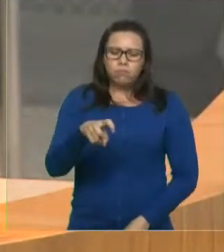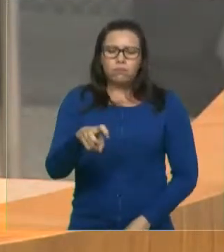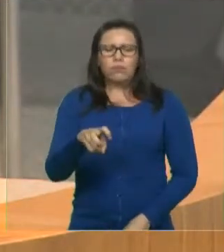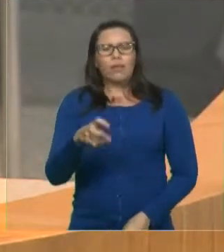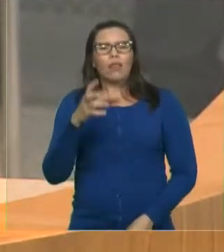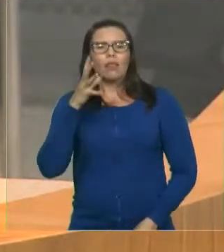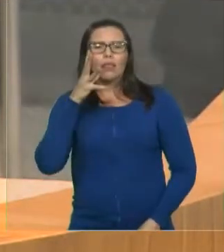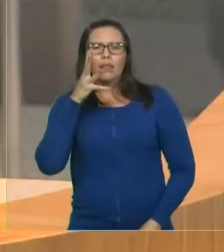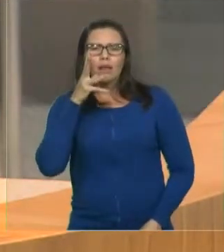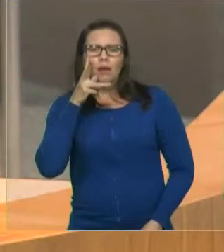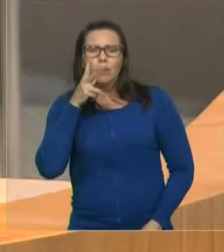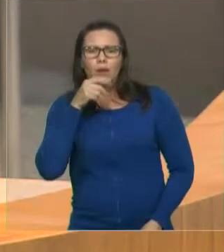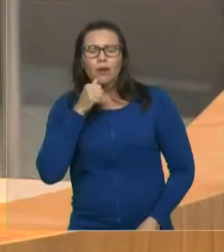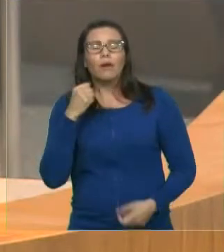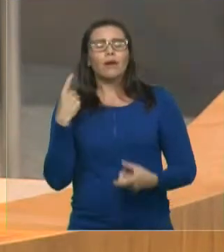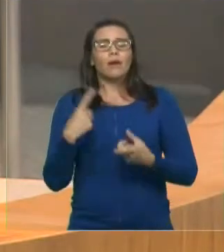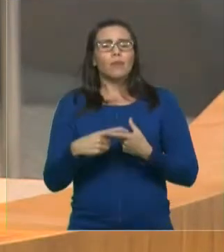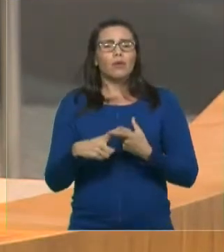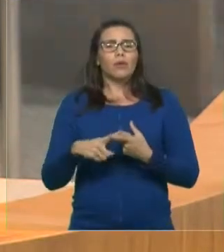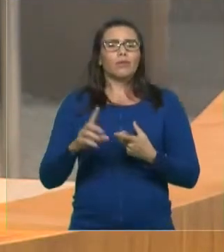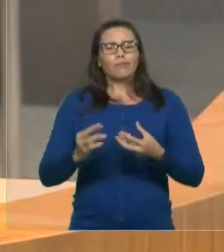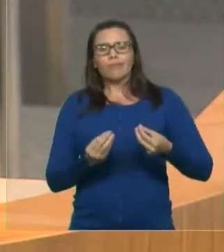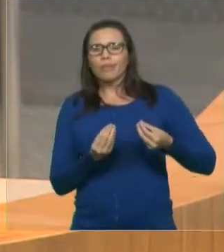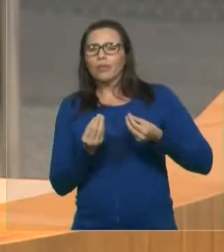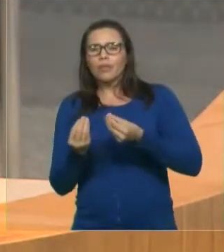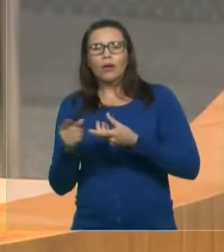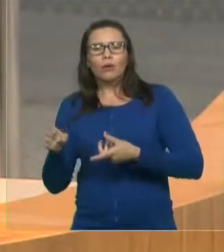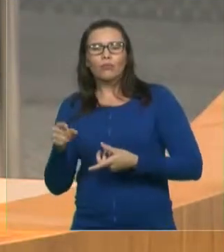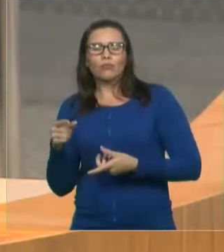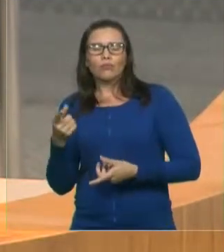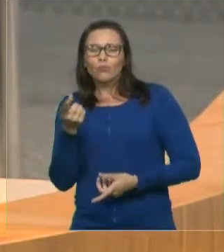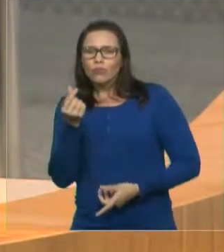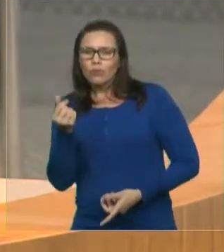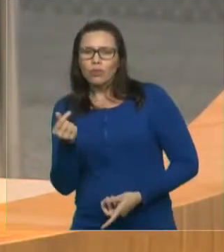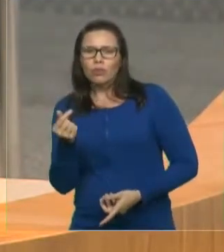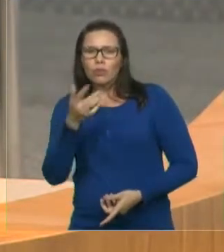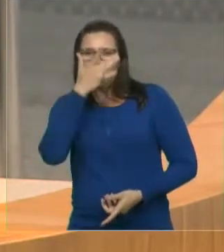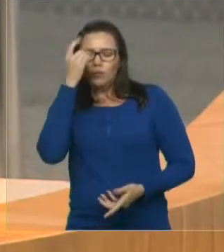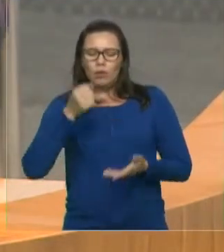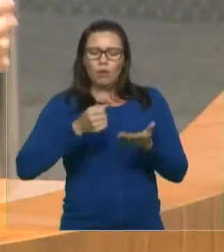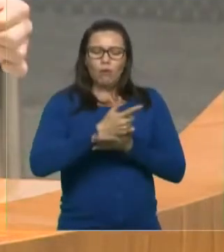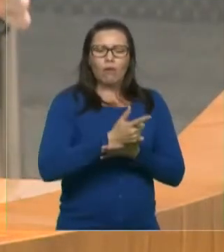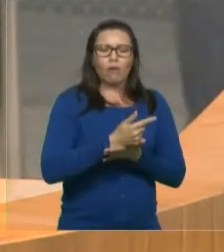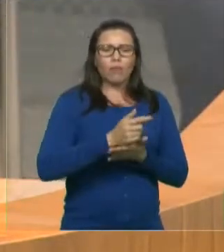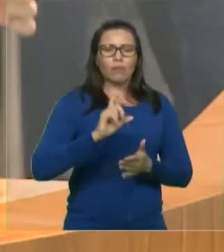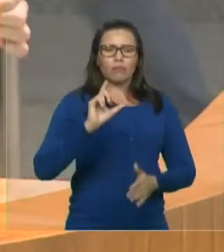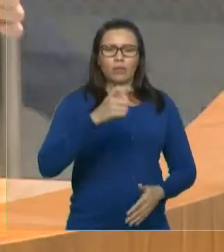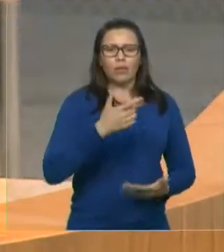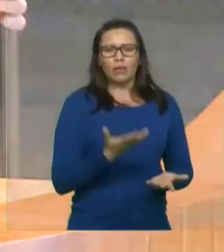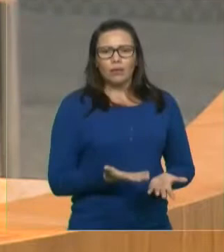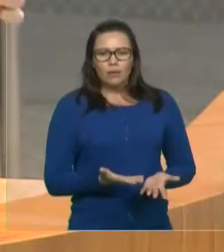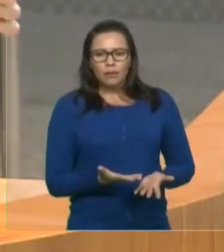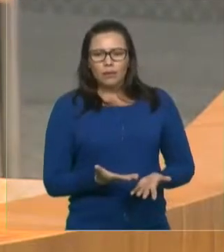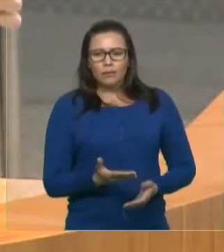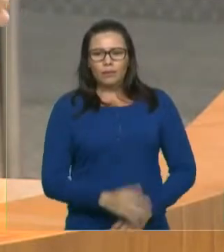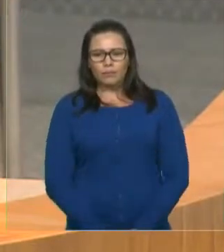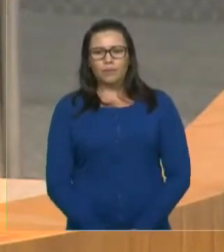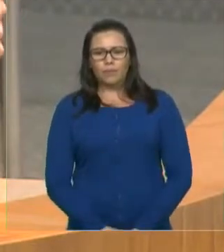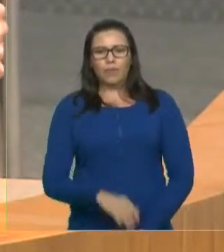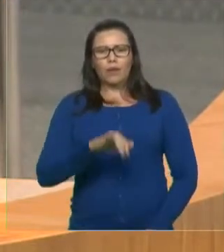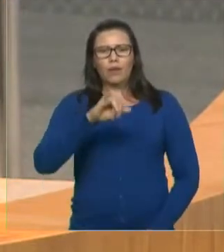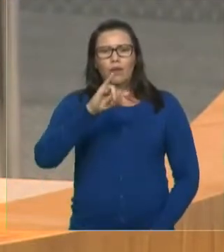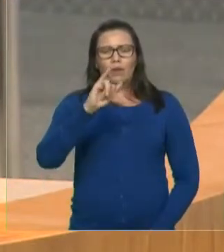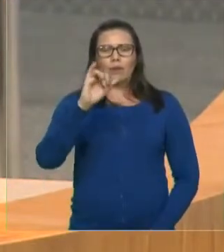consumidor. Por essa razão que estamos entrando com uma ação civil pública hoje, por meio do IBEDEC, Instituto Brasileiro de Defesa